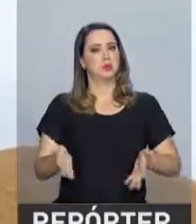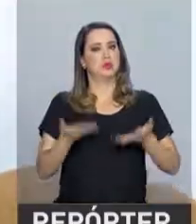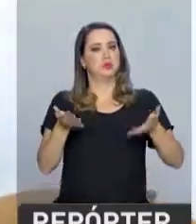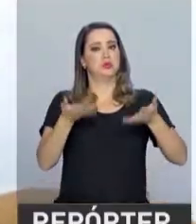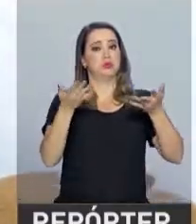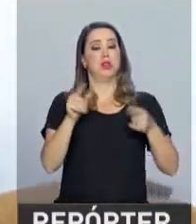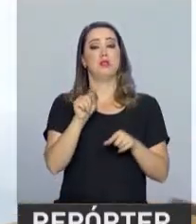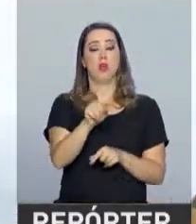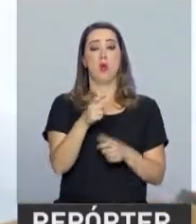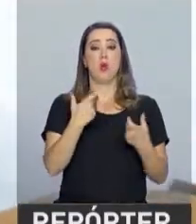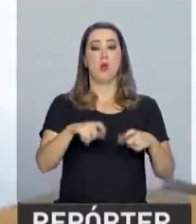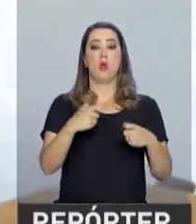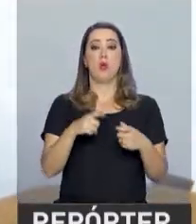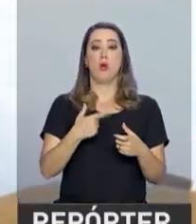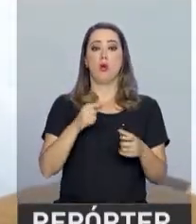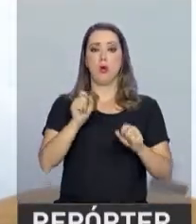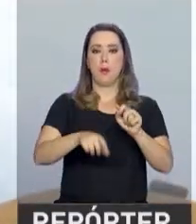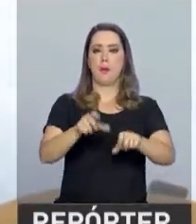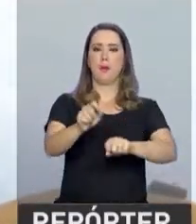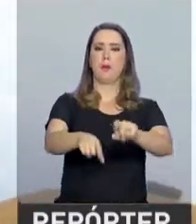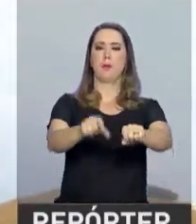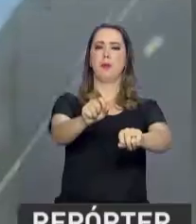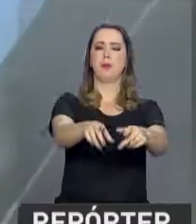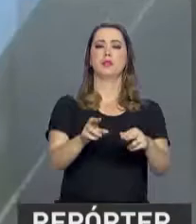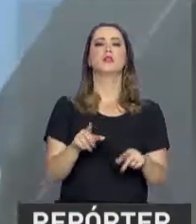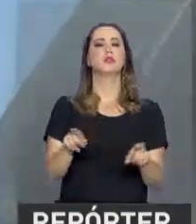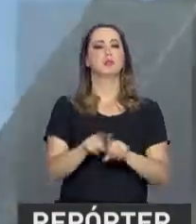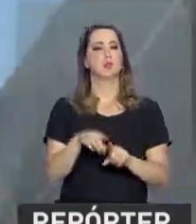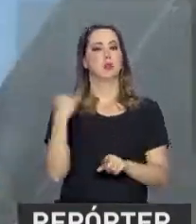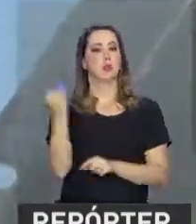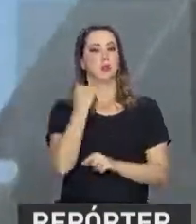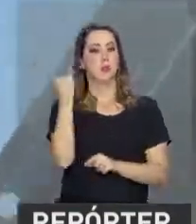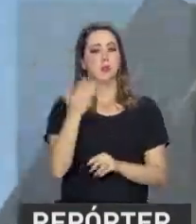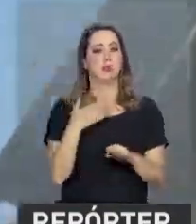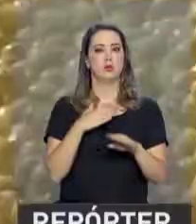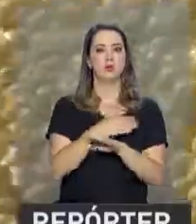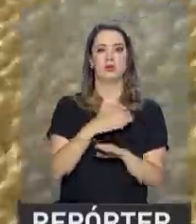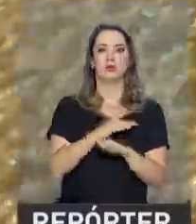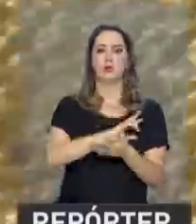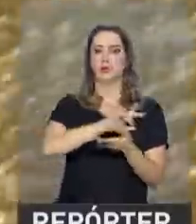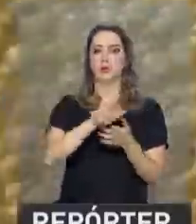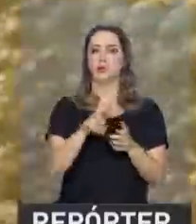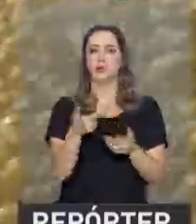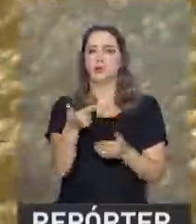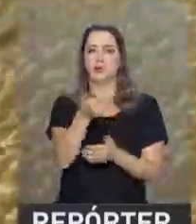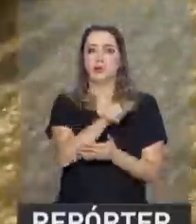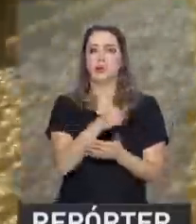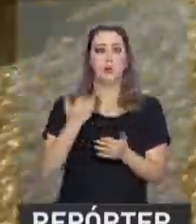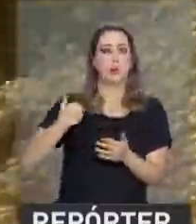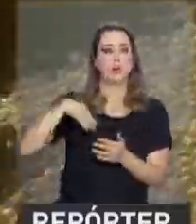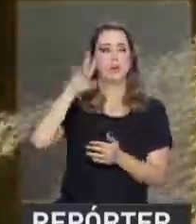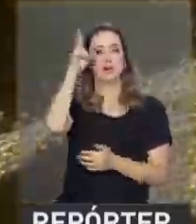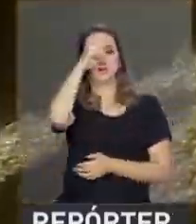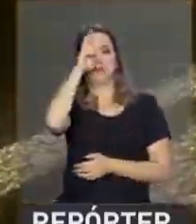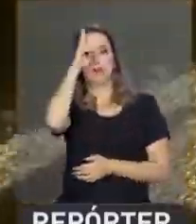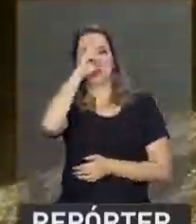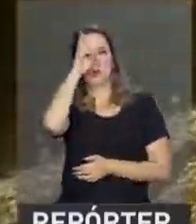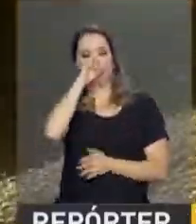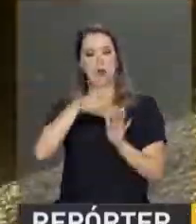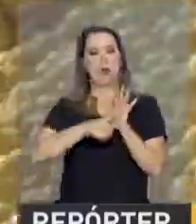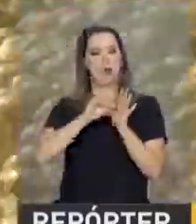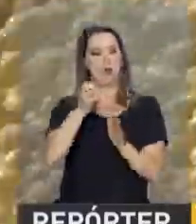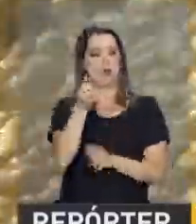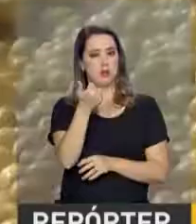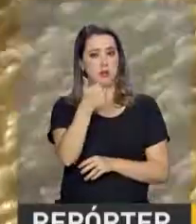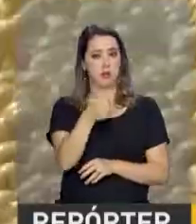estimativa de área plantada também é destaque com a entrada das culturas de inverno podendo se tornar a maior da série histórica passando dos